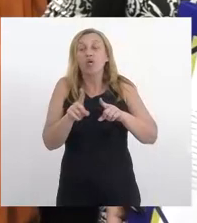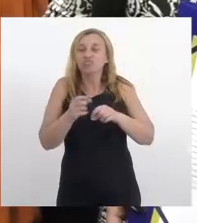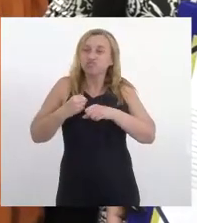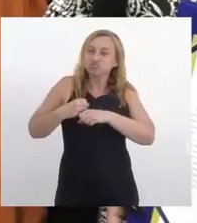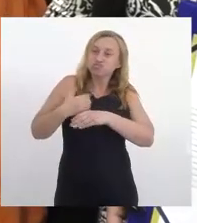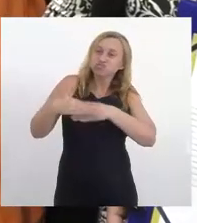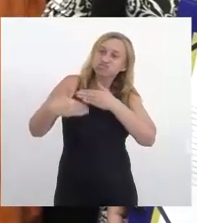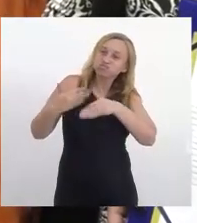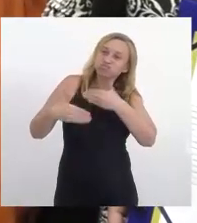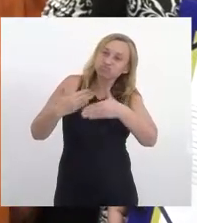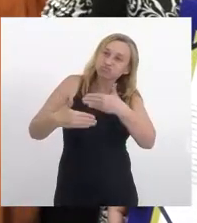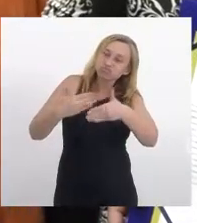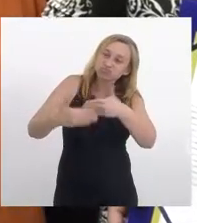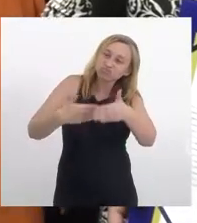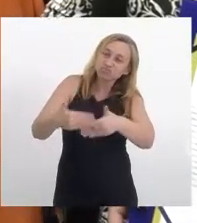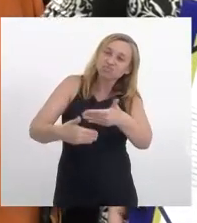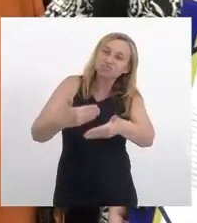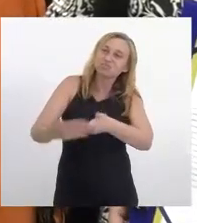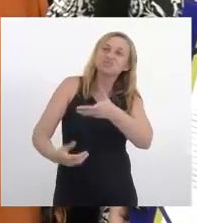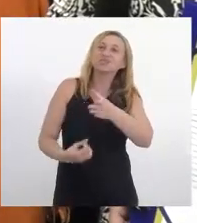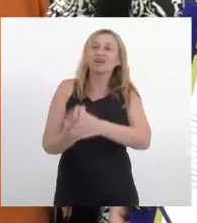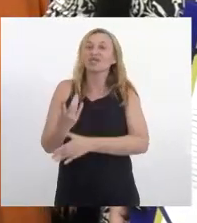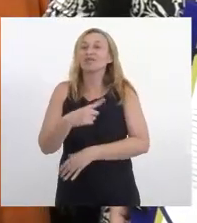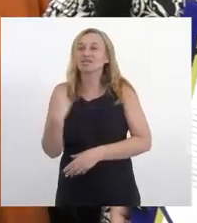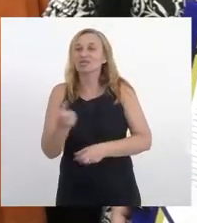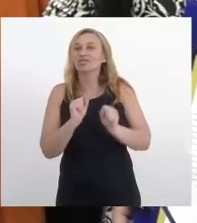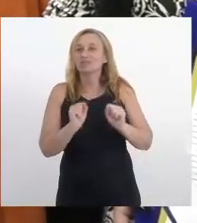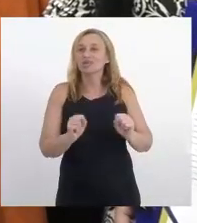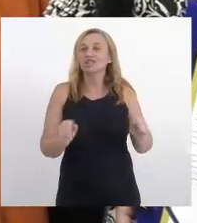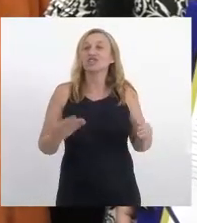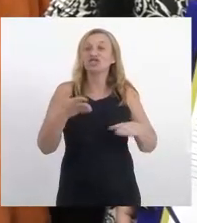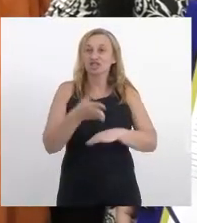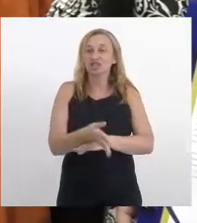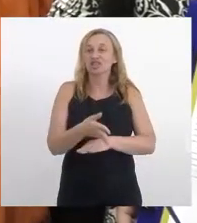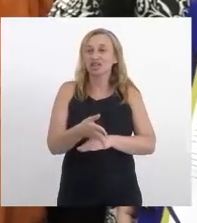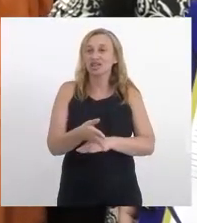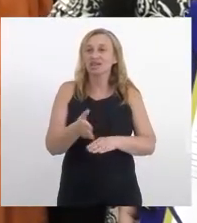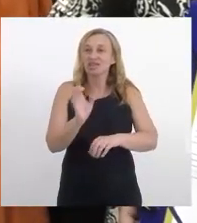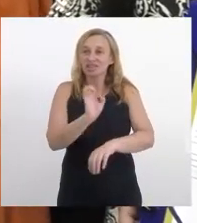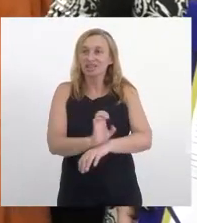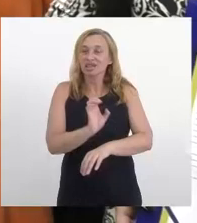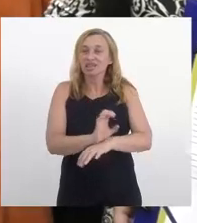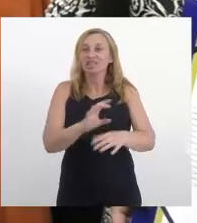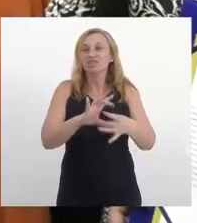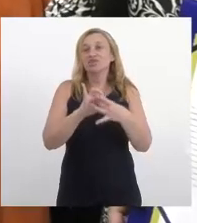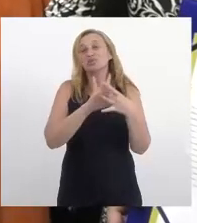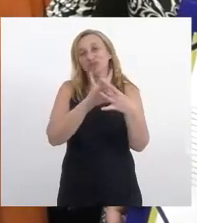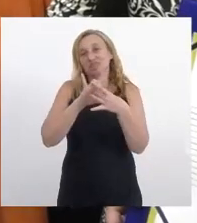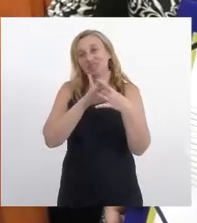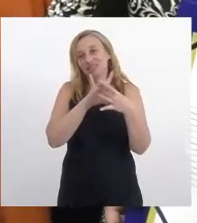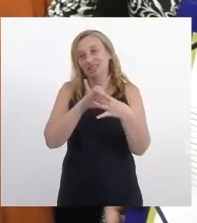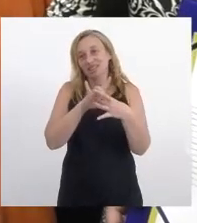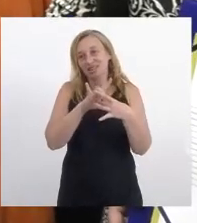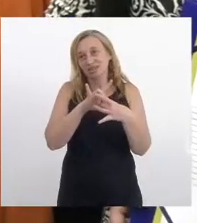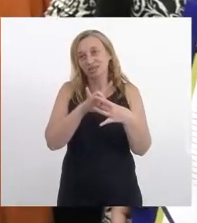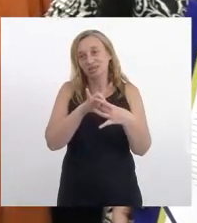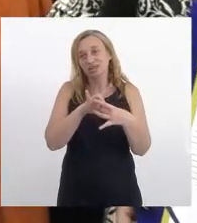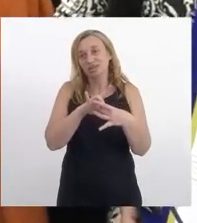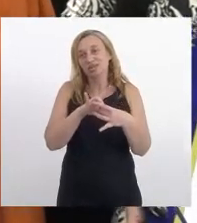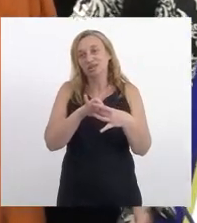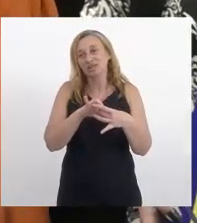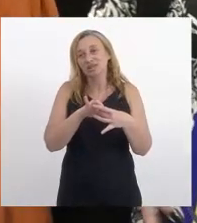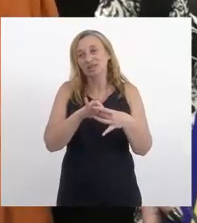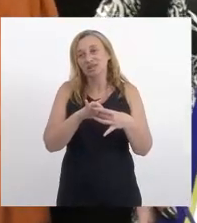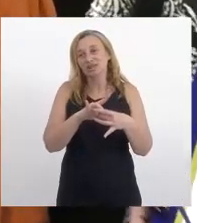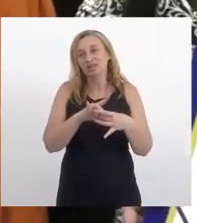sendo construído há milhares e milhares de anos para que nós pudéssemos chegar a esse estado de unir, de comungar